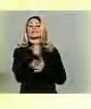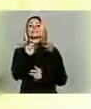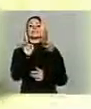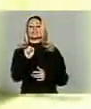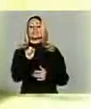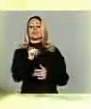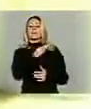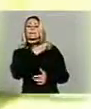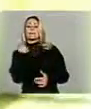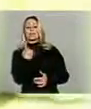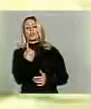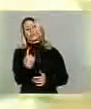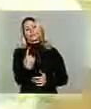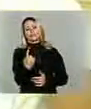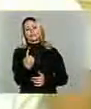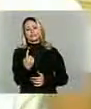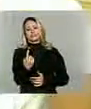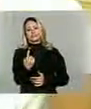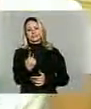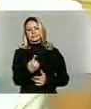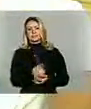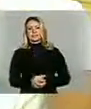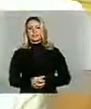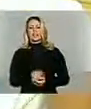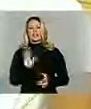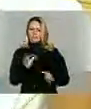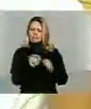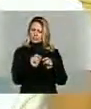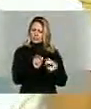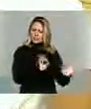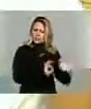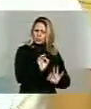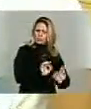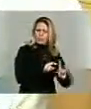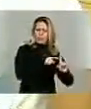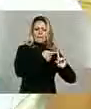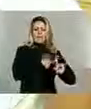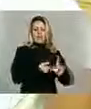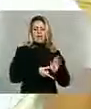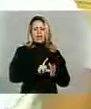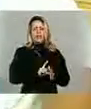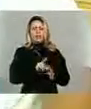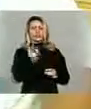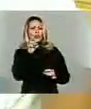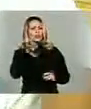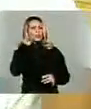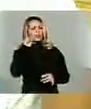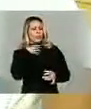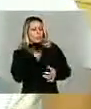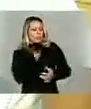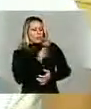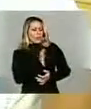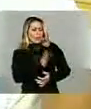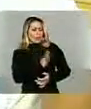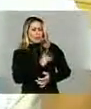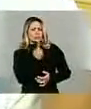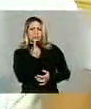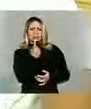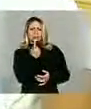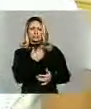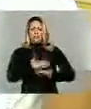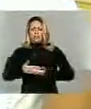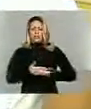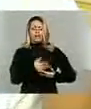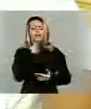resultou na morte de um dos bebês. Estava fazendo o pré-natal direitinho e os médicos só escutavam um coração do bebê e sempre falavam, não,